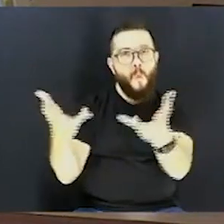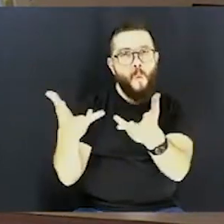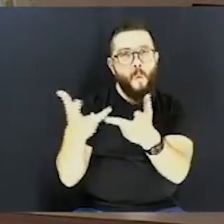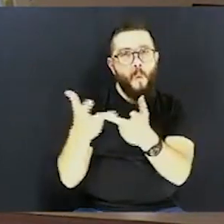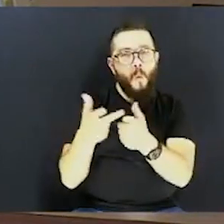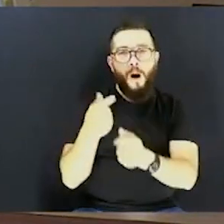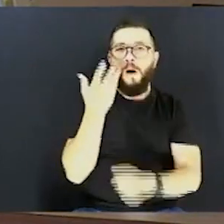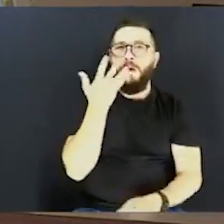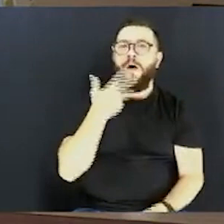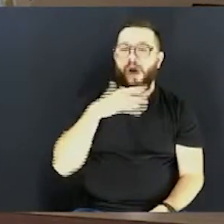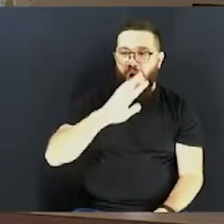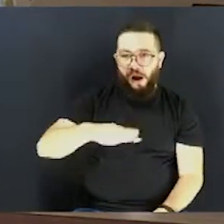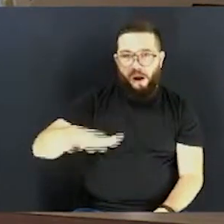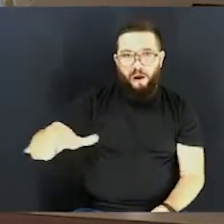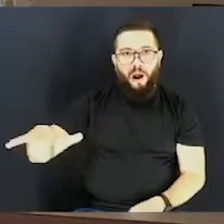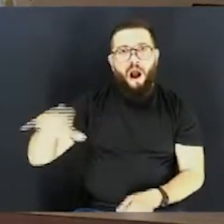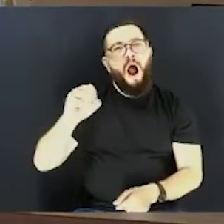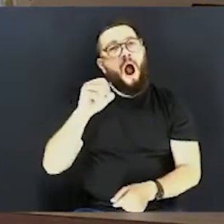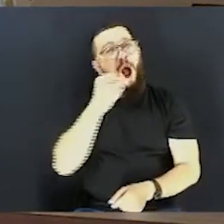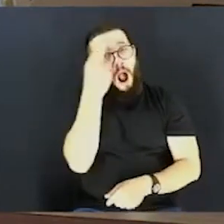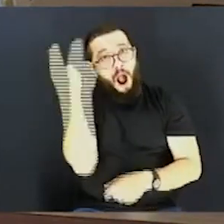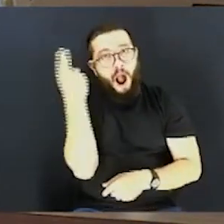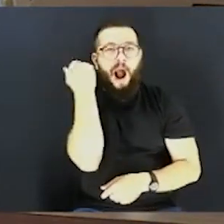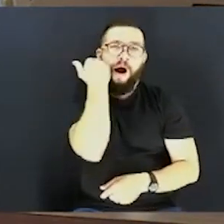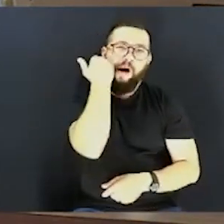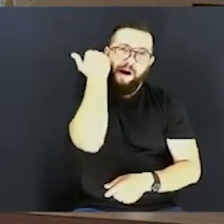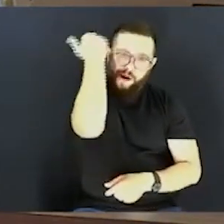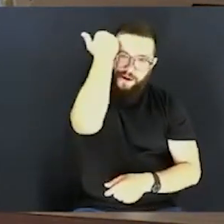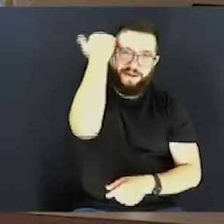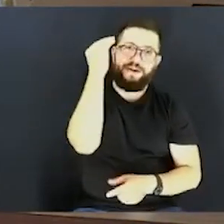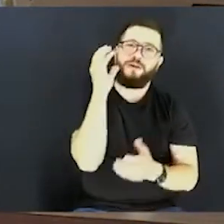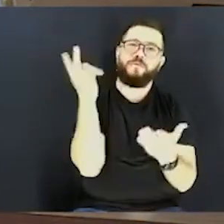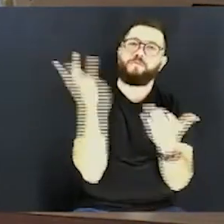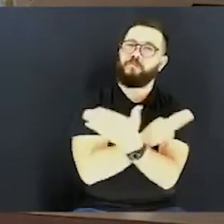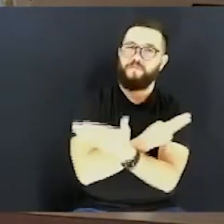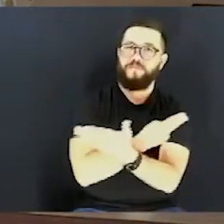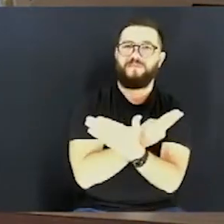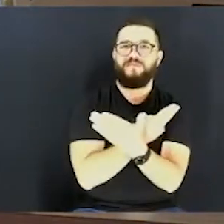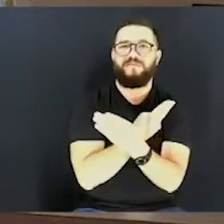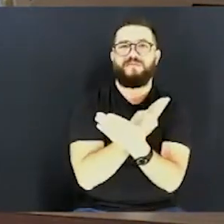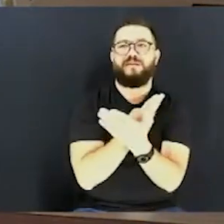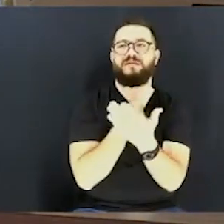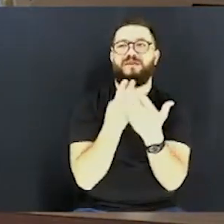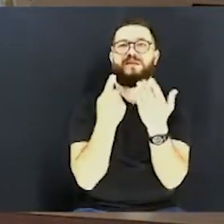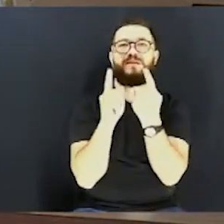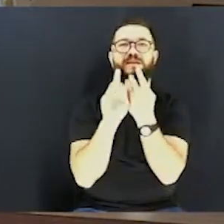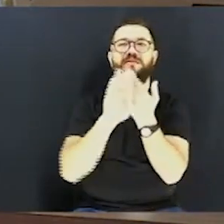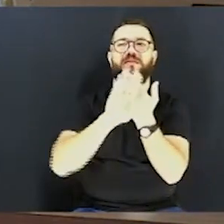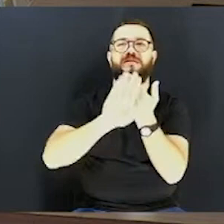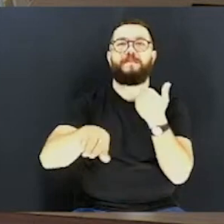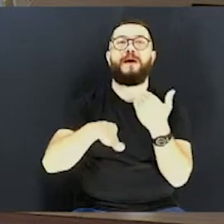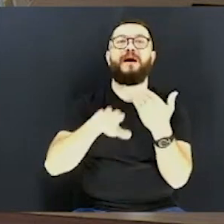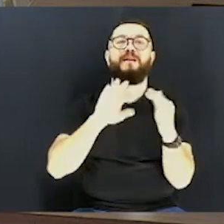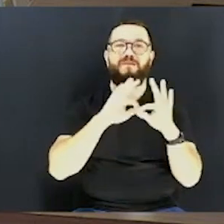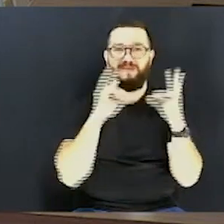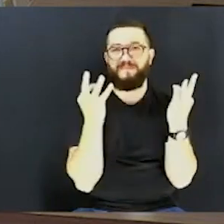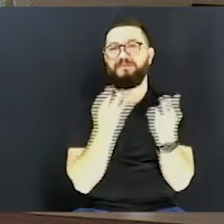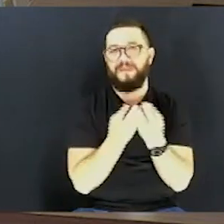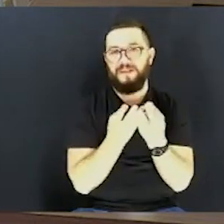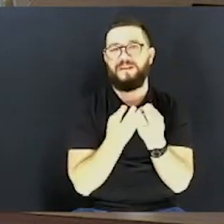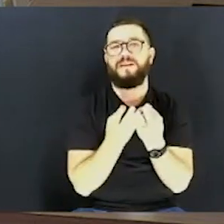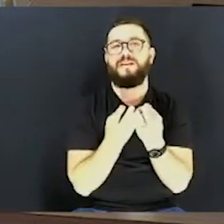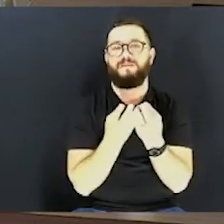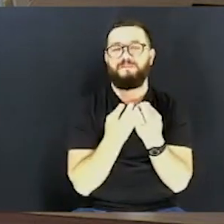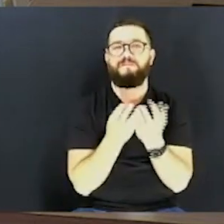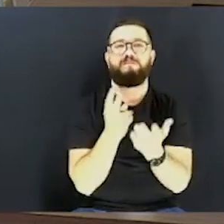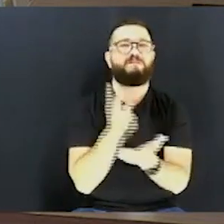adolescentes que são tiradas de suas famílias por qualquer razão que seja. E, em conversa com essas instituições, a gente recebe bastante